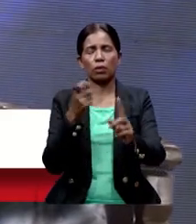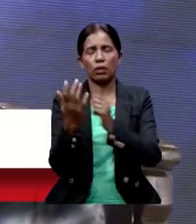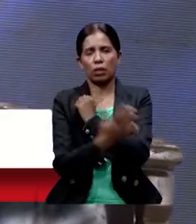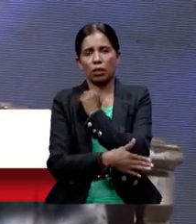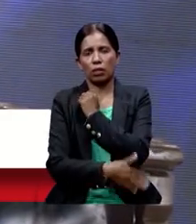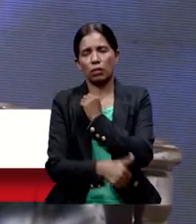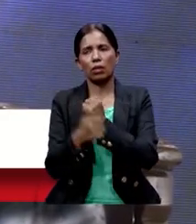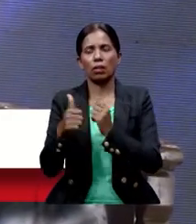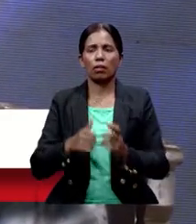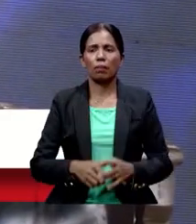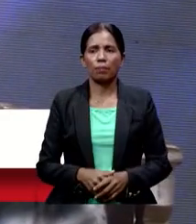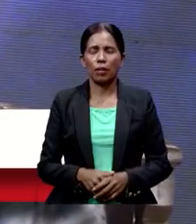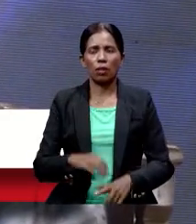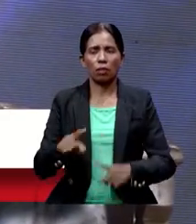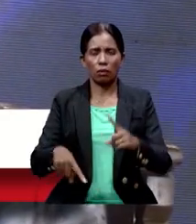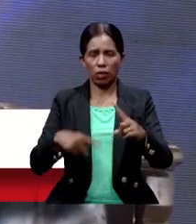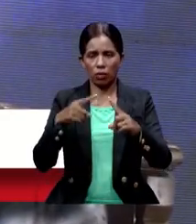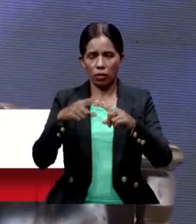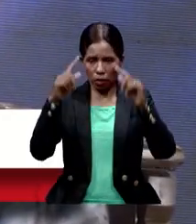Usirailur. Bem, Hira